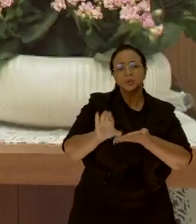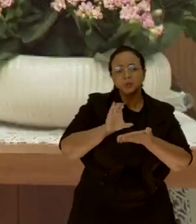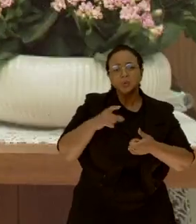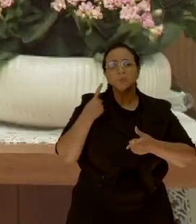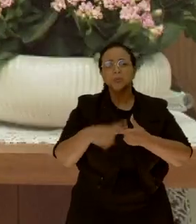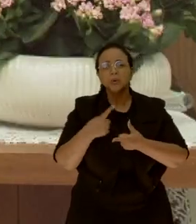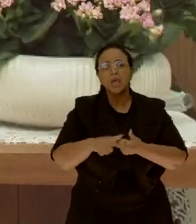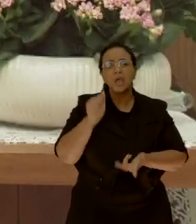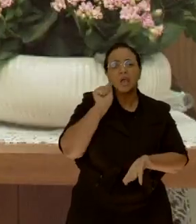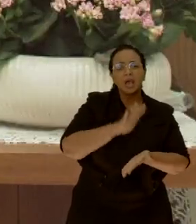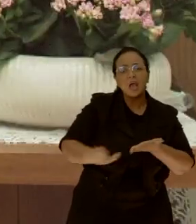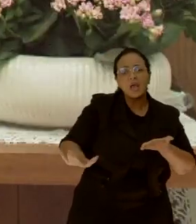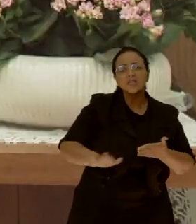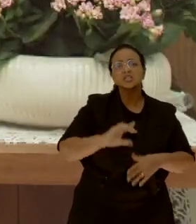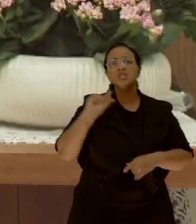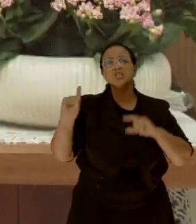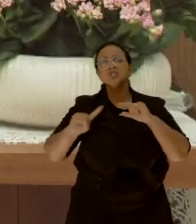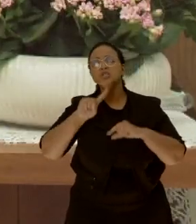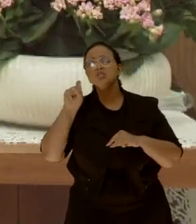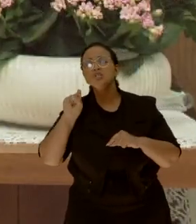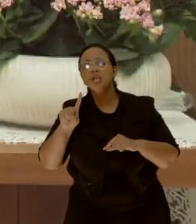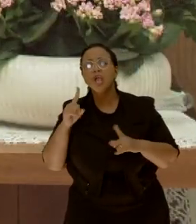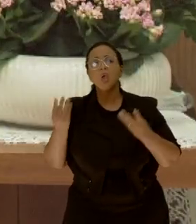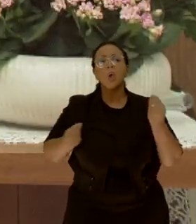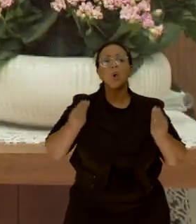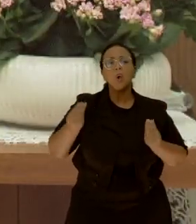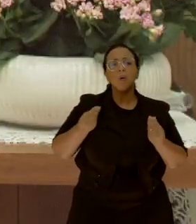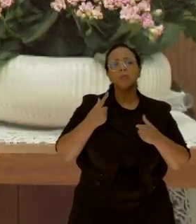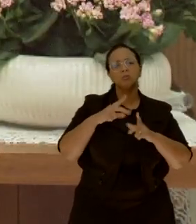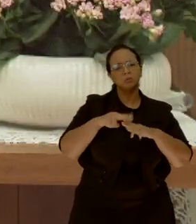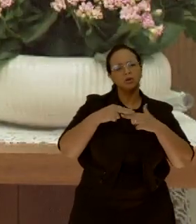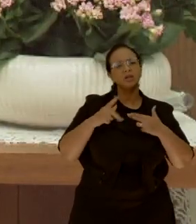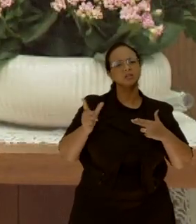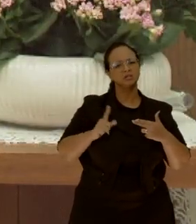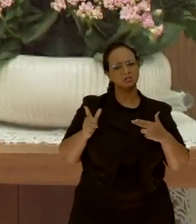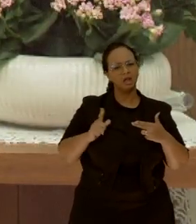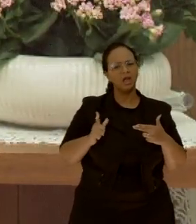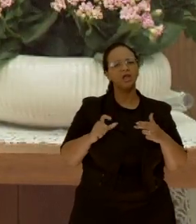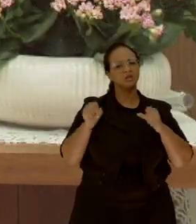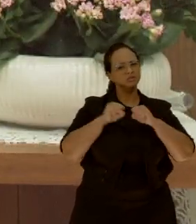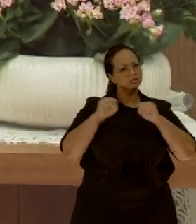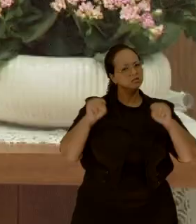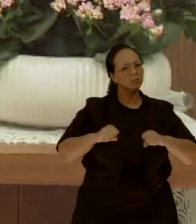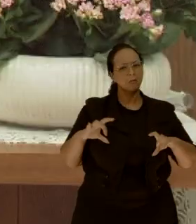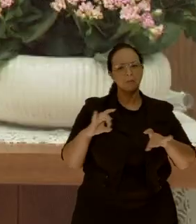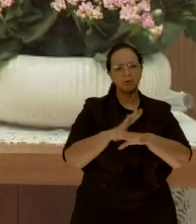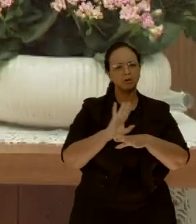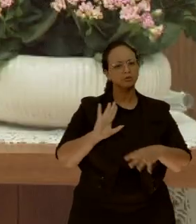gastou, de que gastou, como é que foi. Então, nós temos uma estrutura